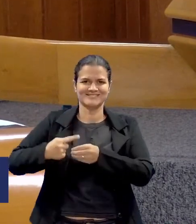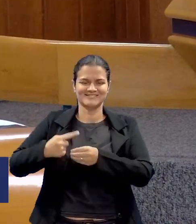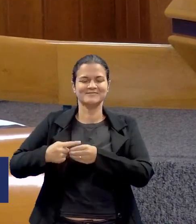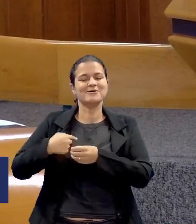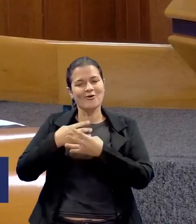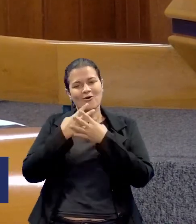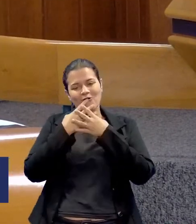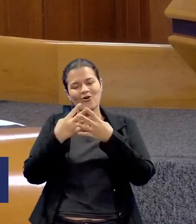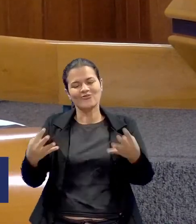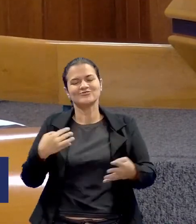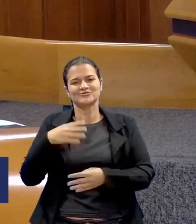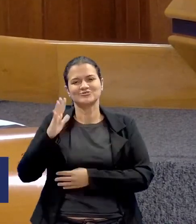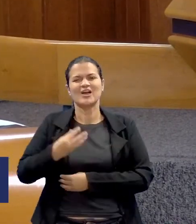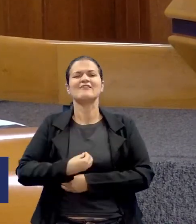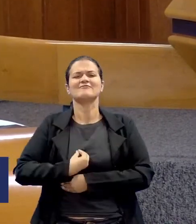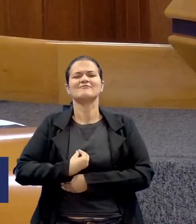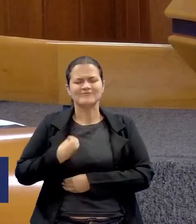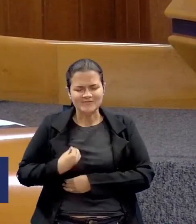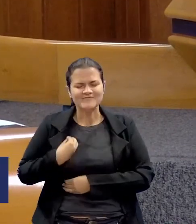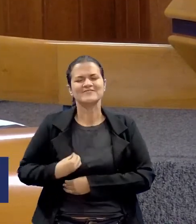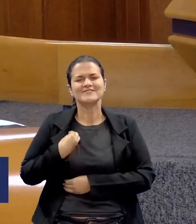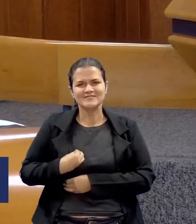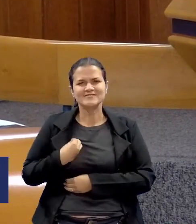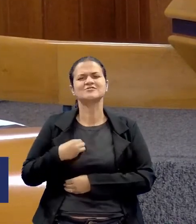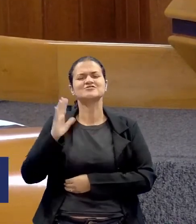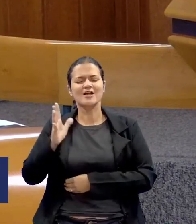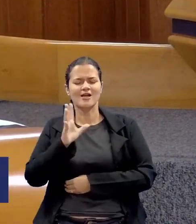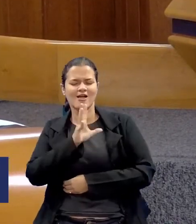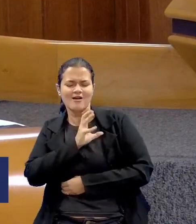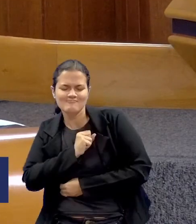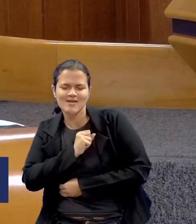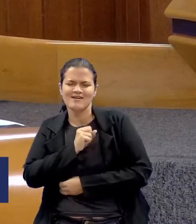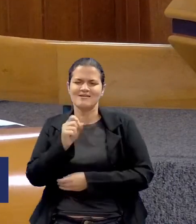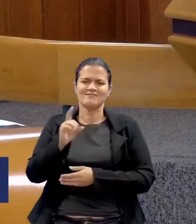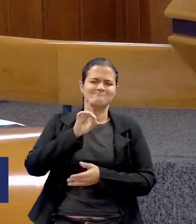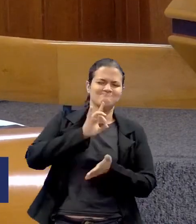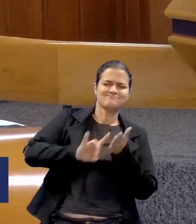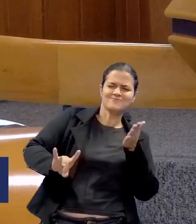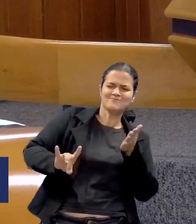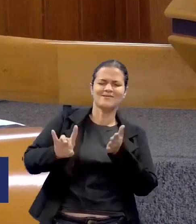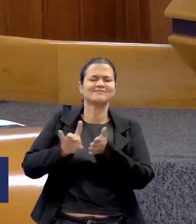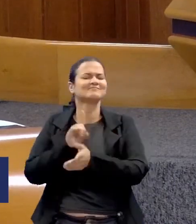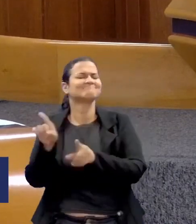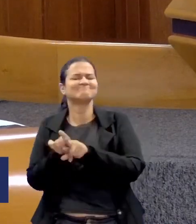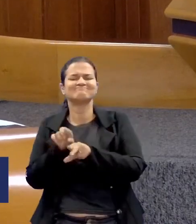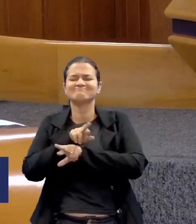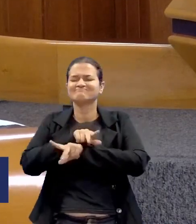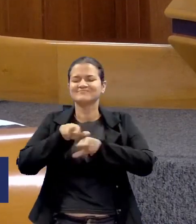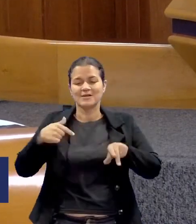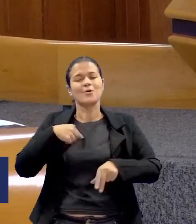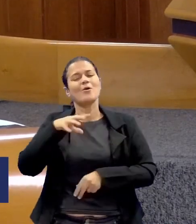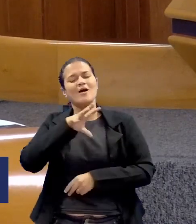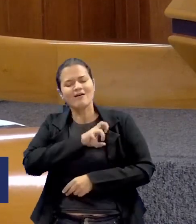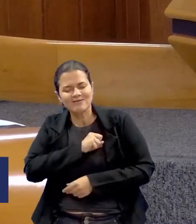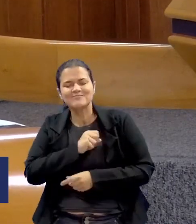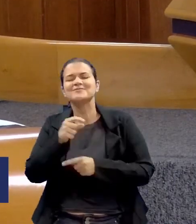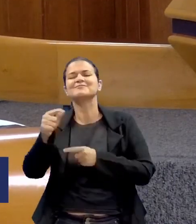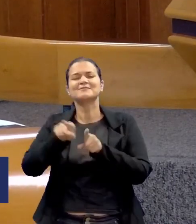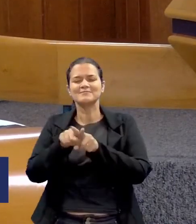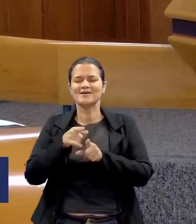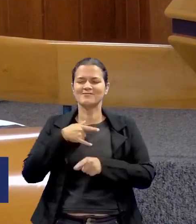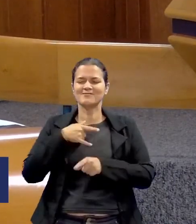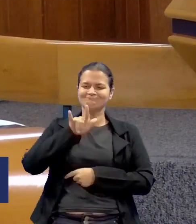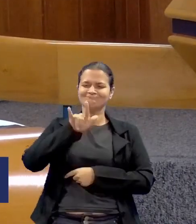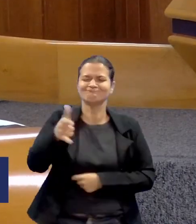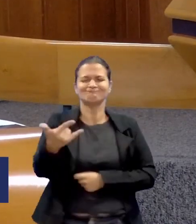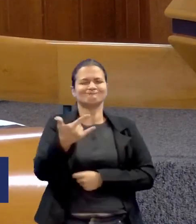vivi, sobrevivi, amei e fui amado, odiei sendo odiado, amo e sou muito amado. No